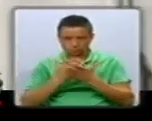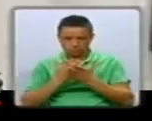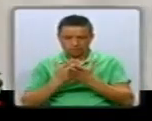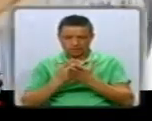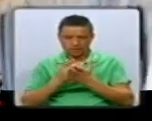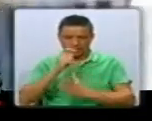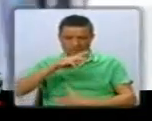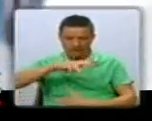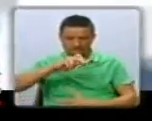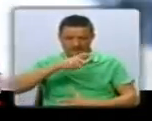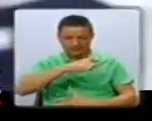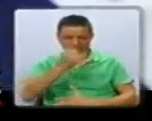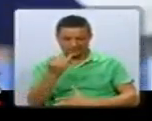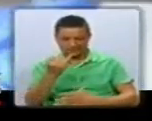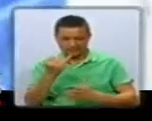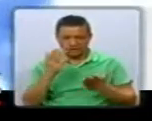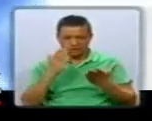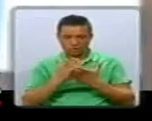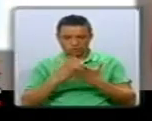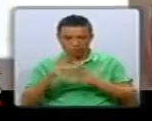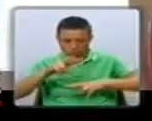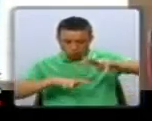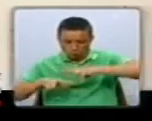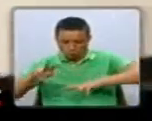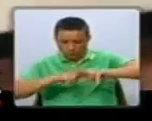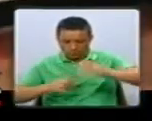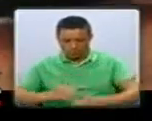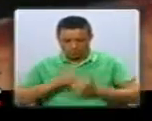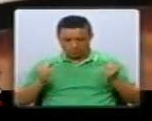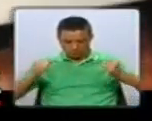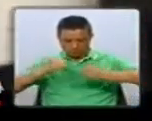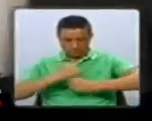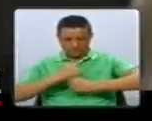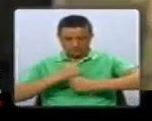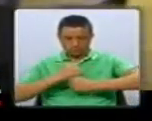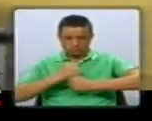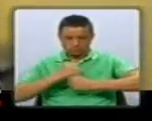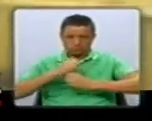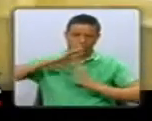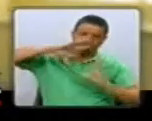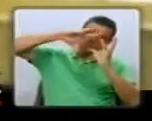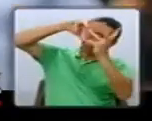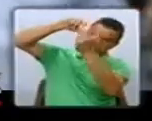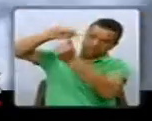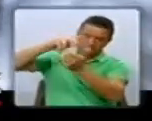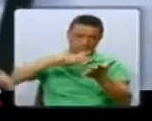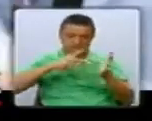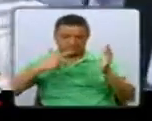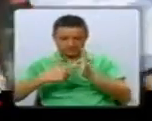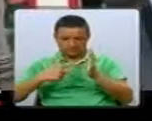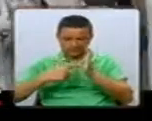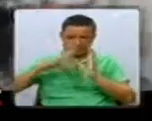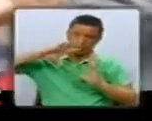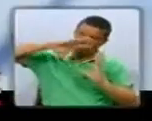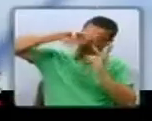MIT, estudantes que estudavam como construir melhores fatos espaciais. Então foram buscar tecnologia espacial,